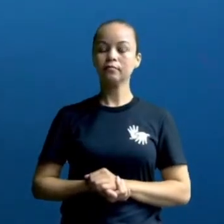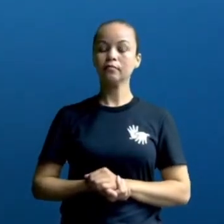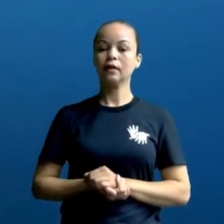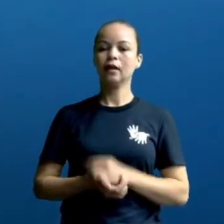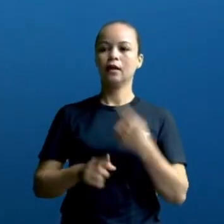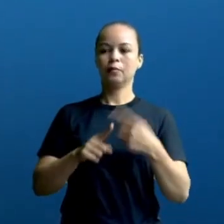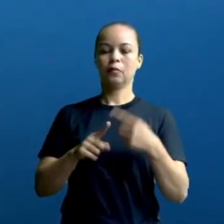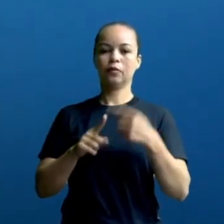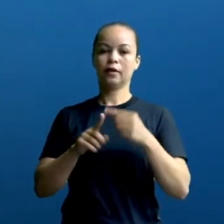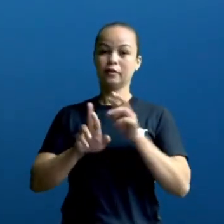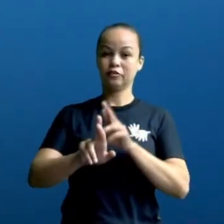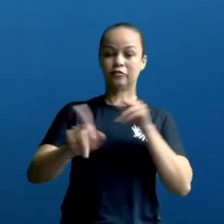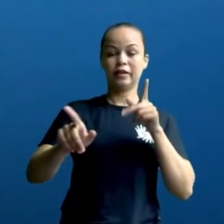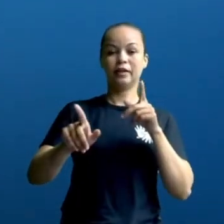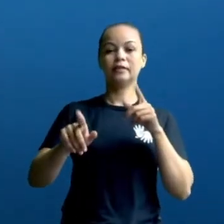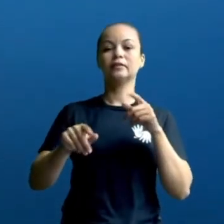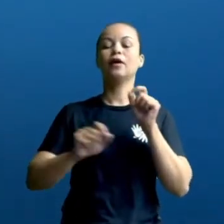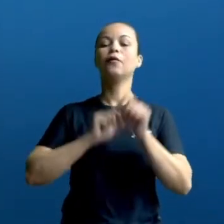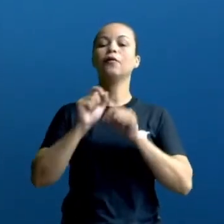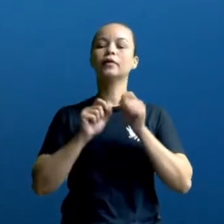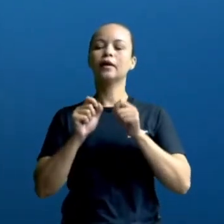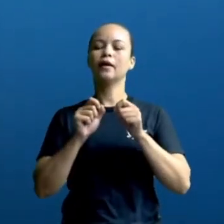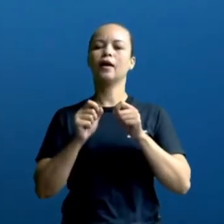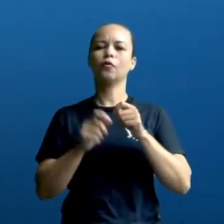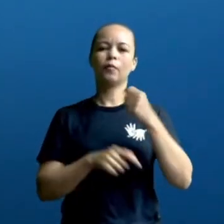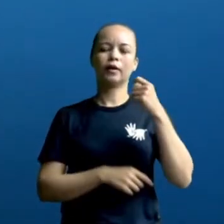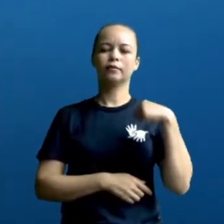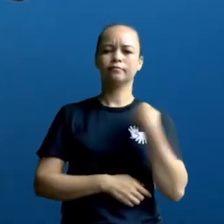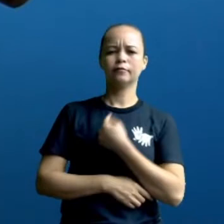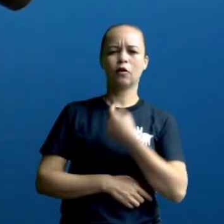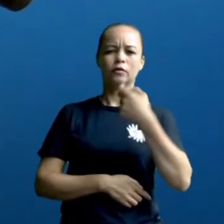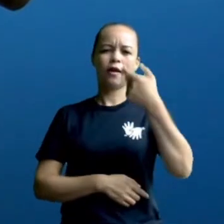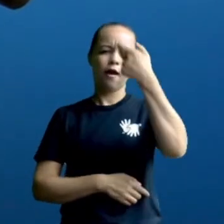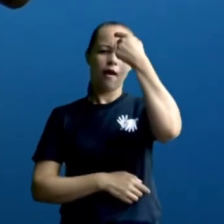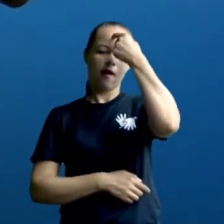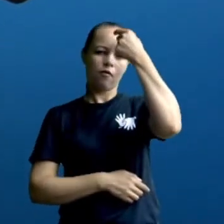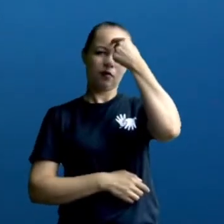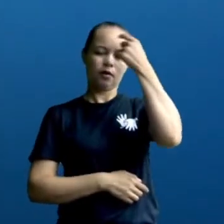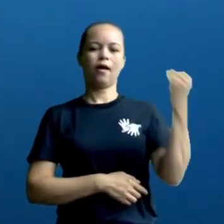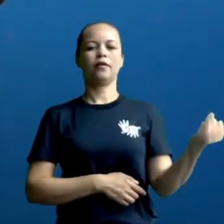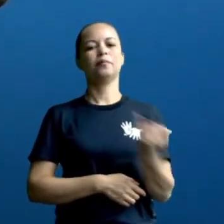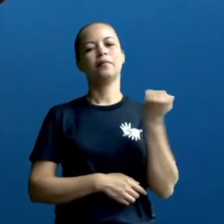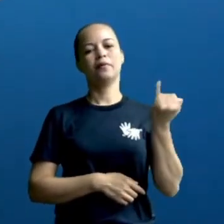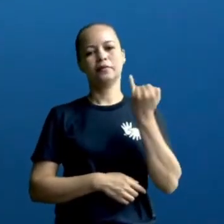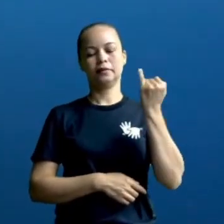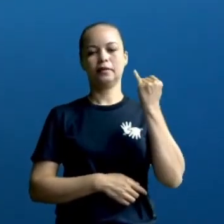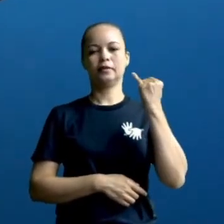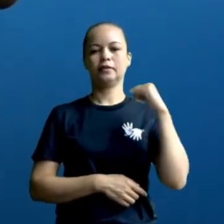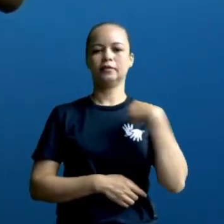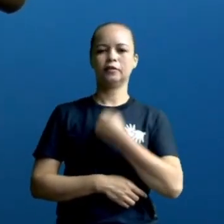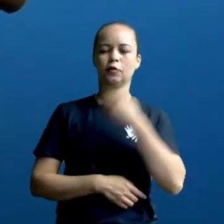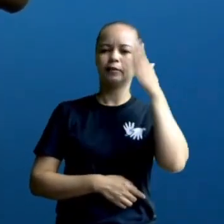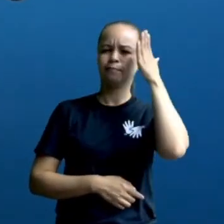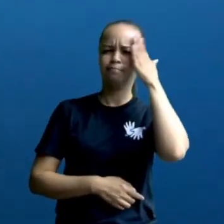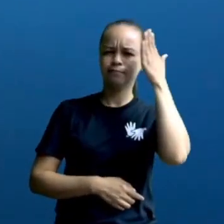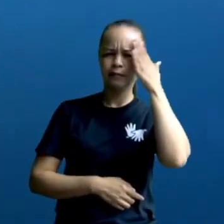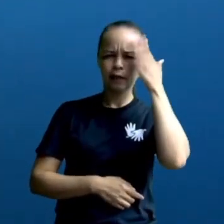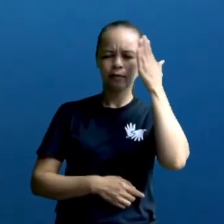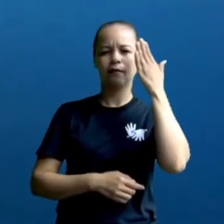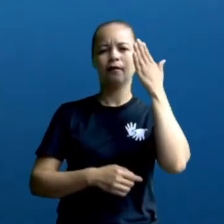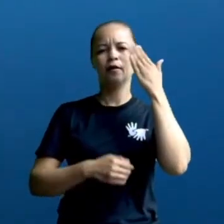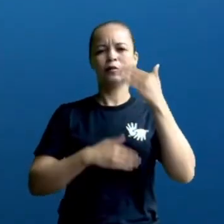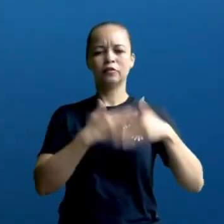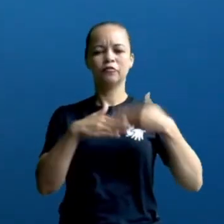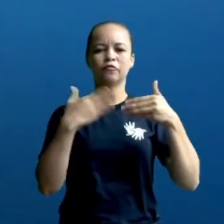porque as diferenças é exatamente algo para que a gente tenha consciência de como é importante a gente compreender e entender de